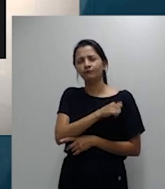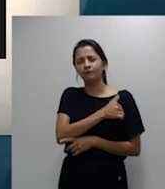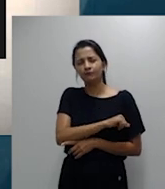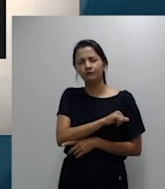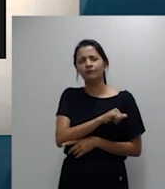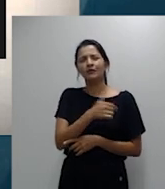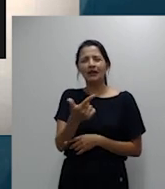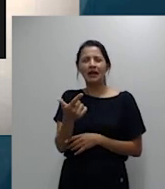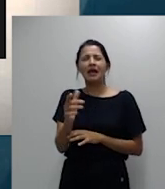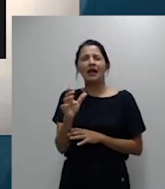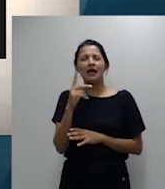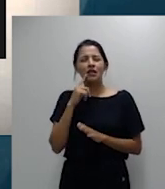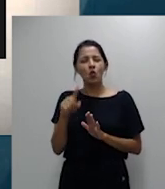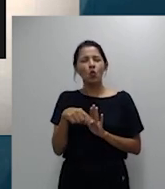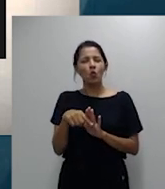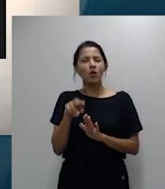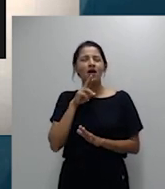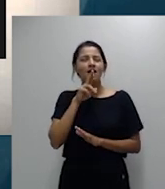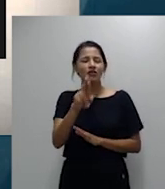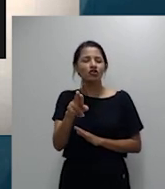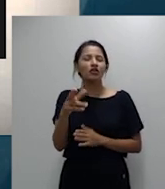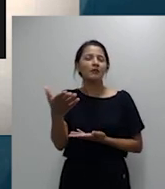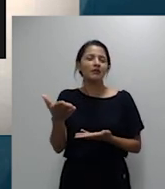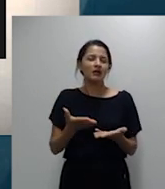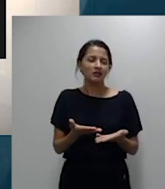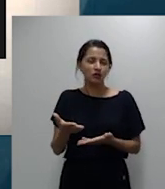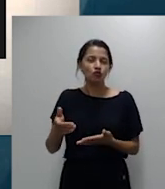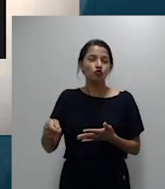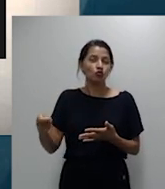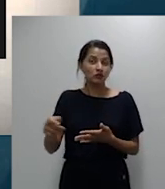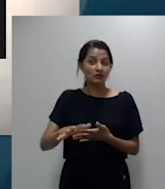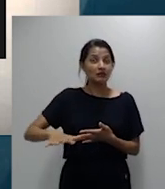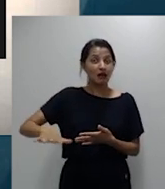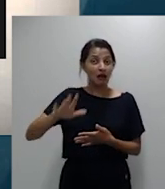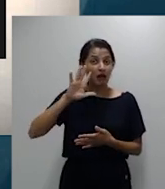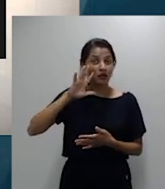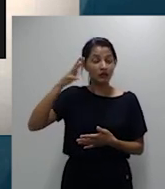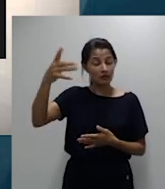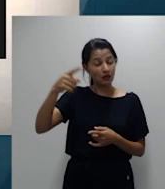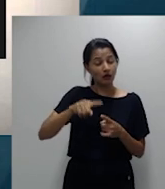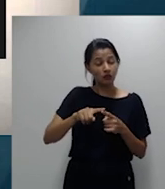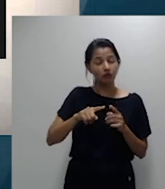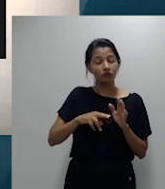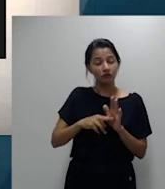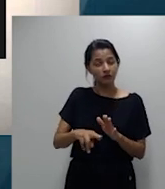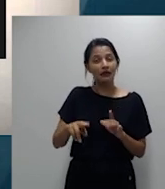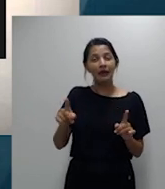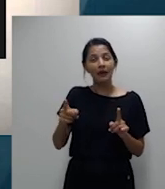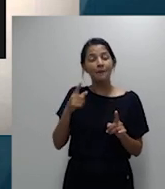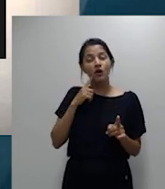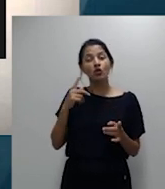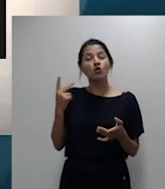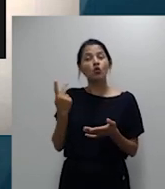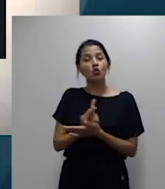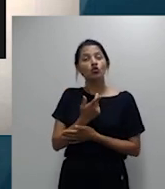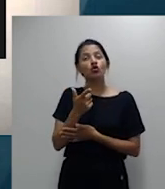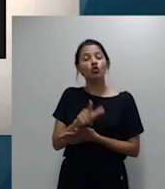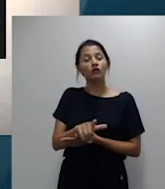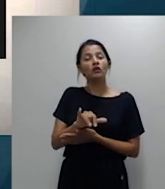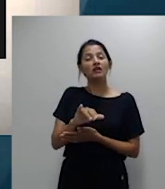tem um coelho negativa de prestação jurisdicional e no mérito pugna pela incidência do